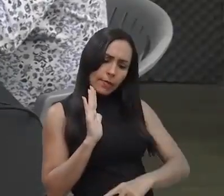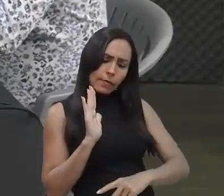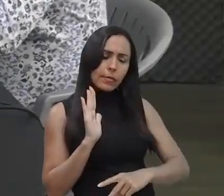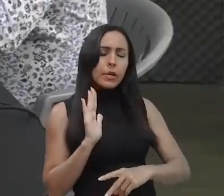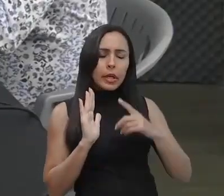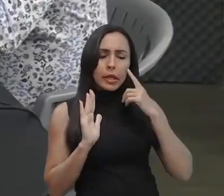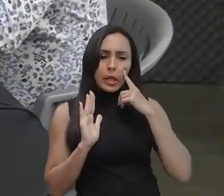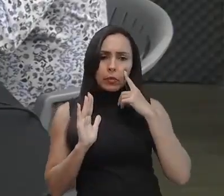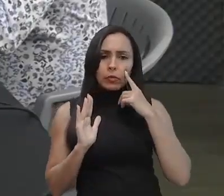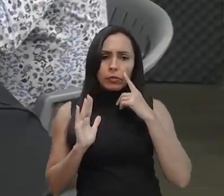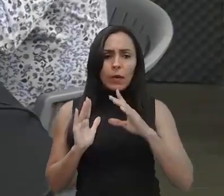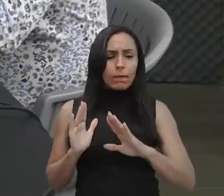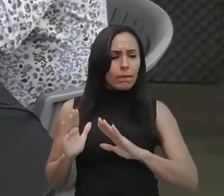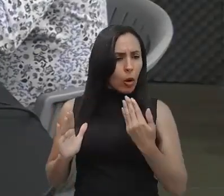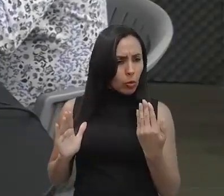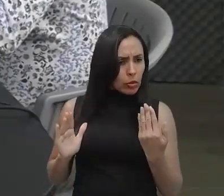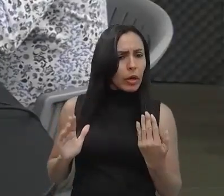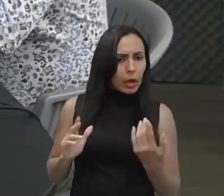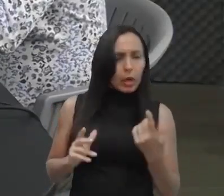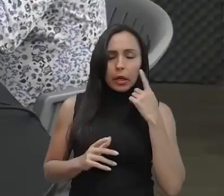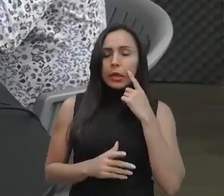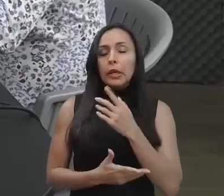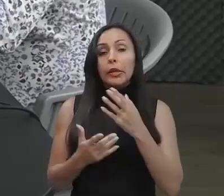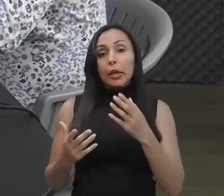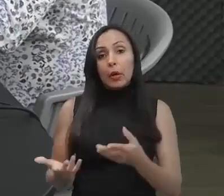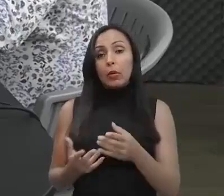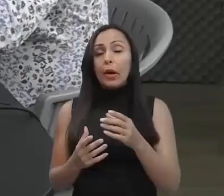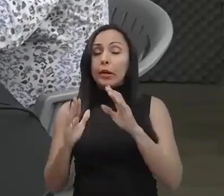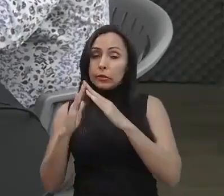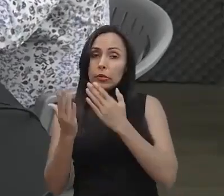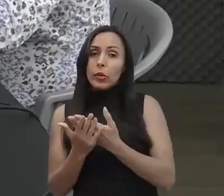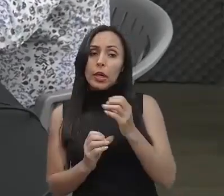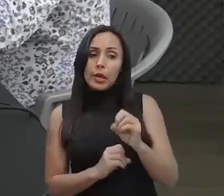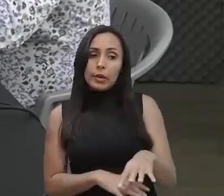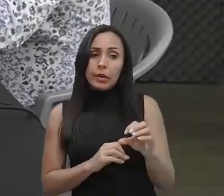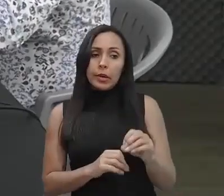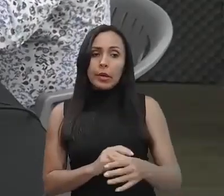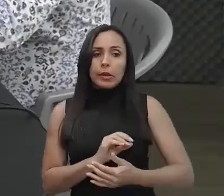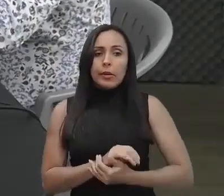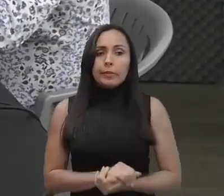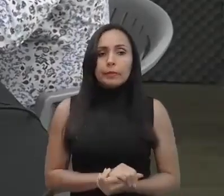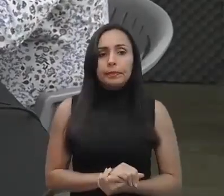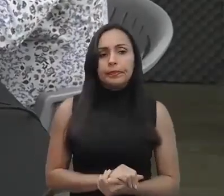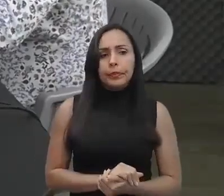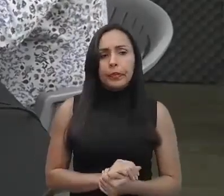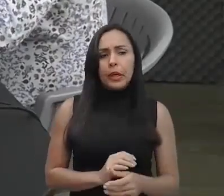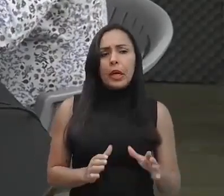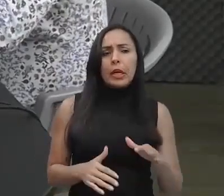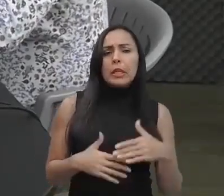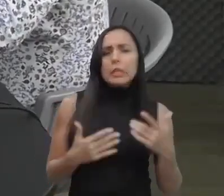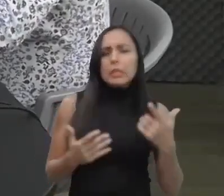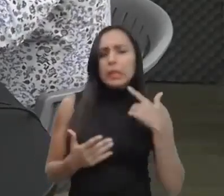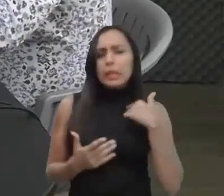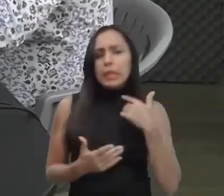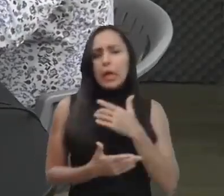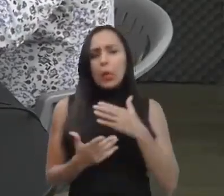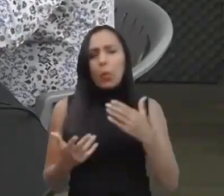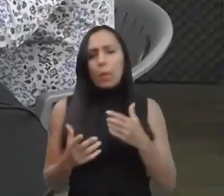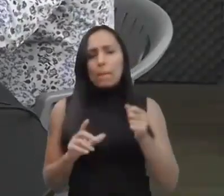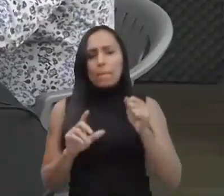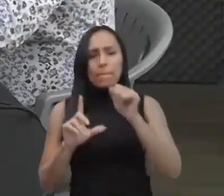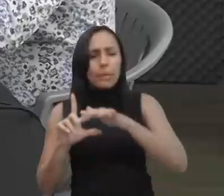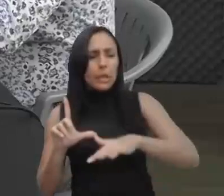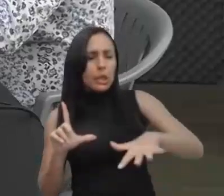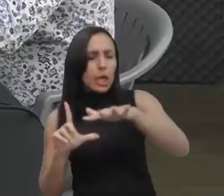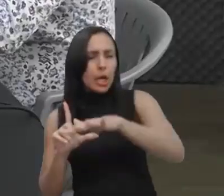inconsistência então a Escola Ensina isso também seria seria um letramento para um letramento midiático né uma coisa assim do